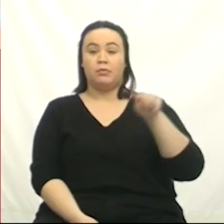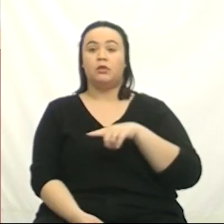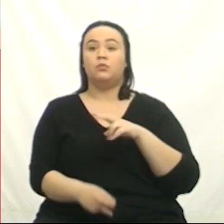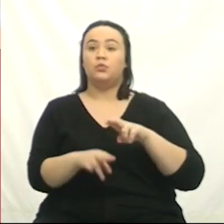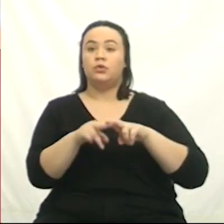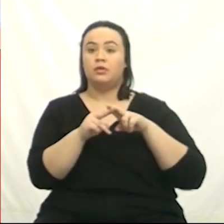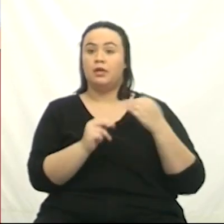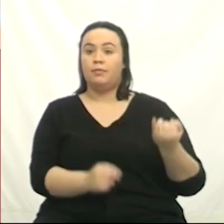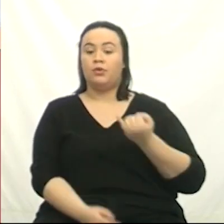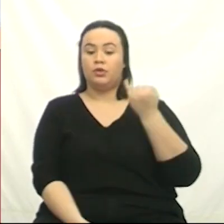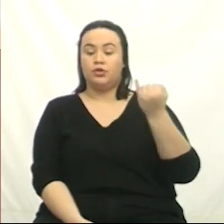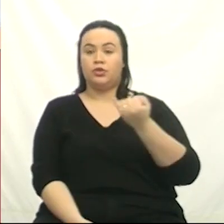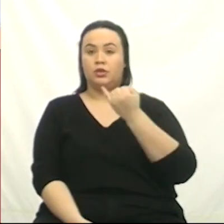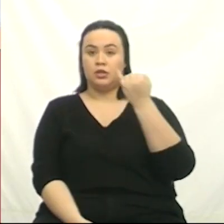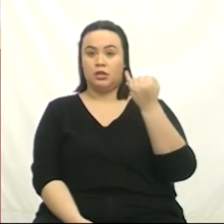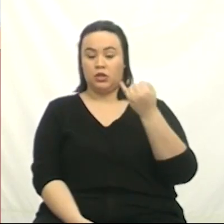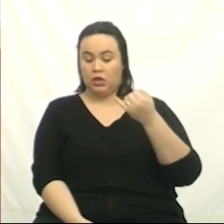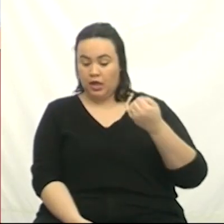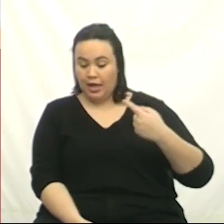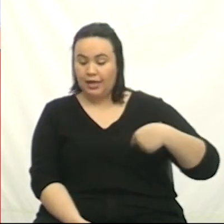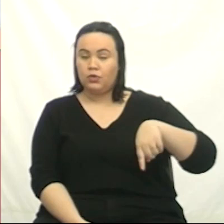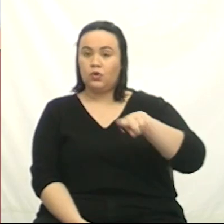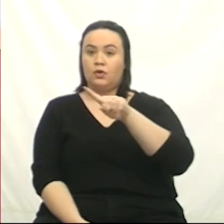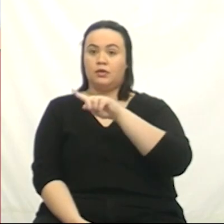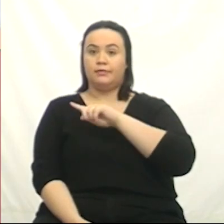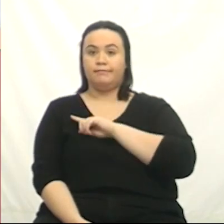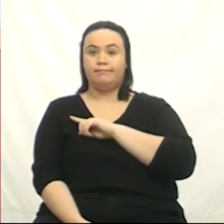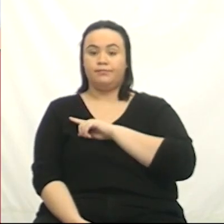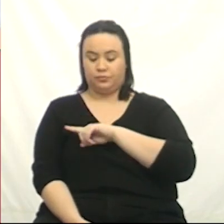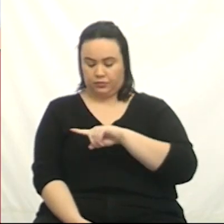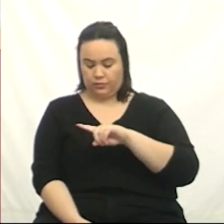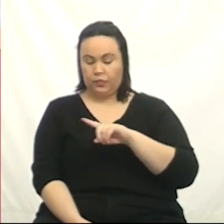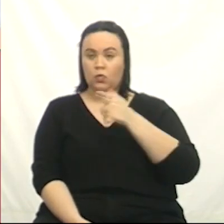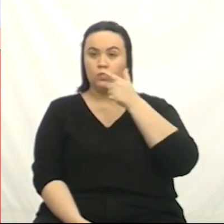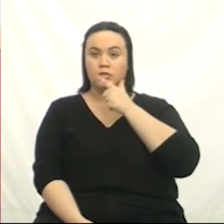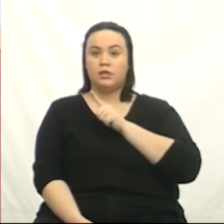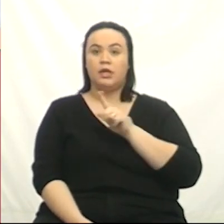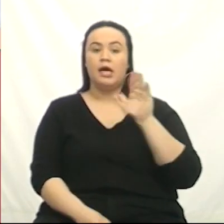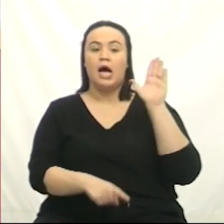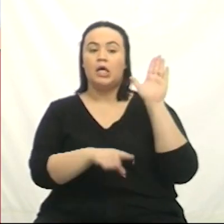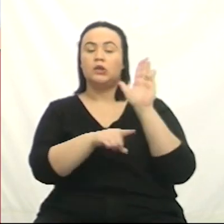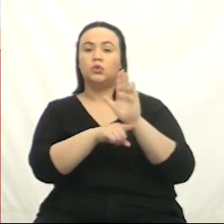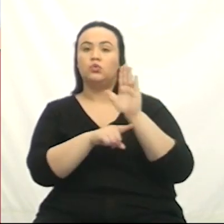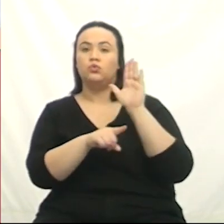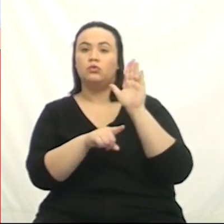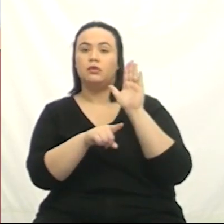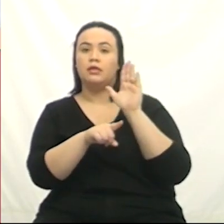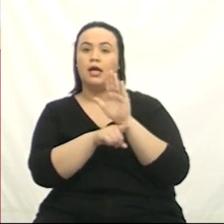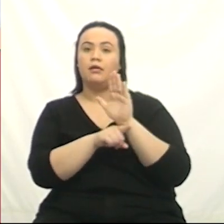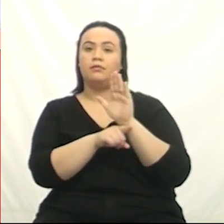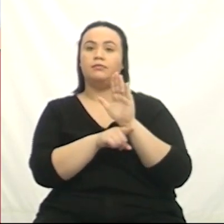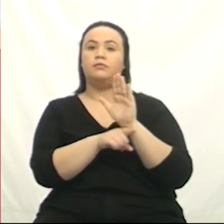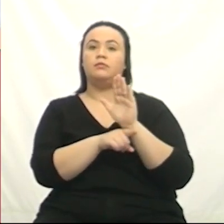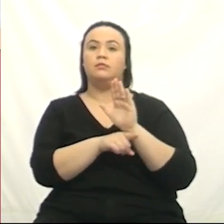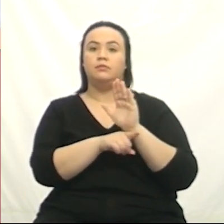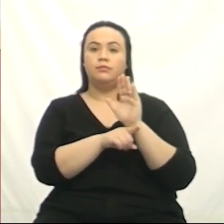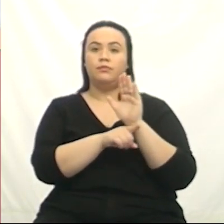que o poder público aqui do município possa contribuir com a